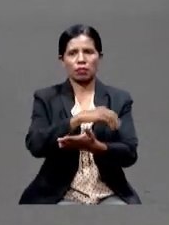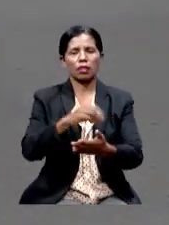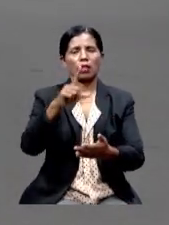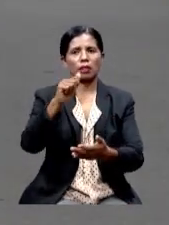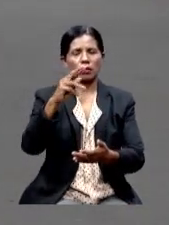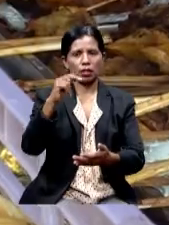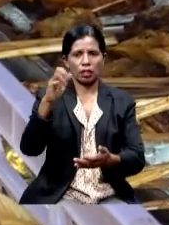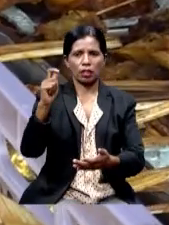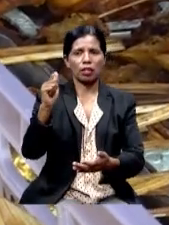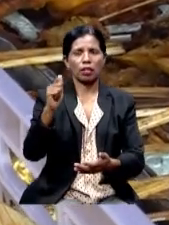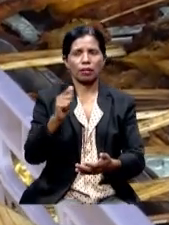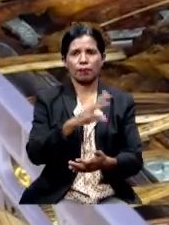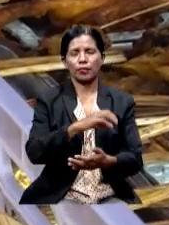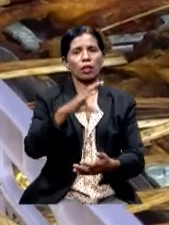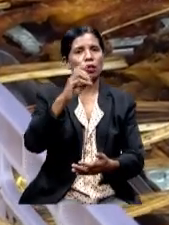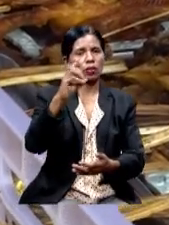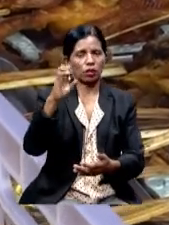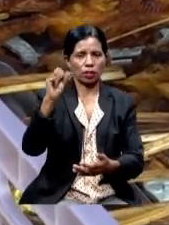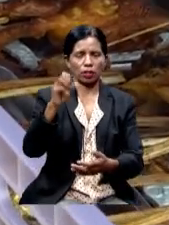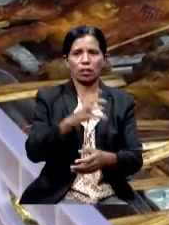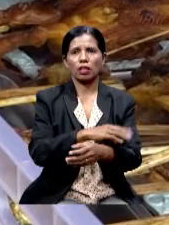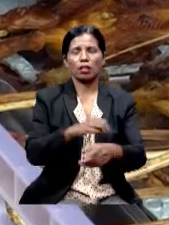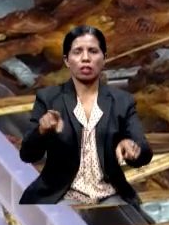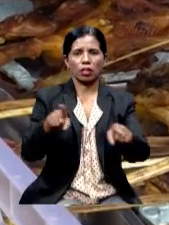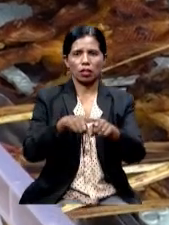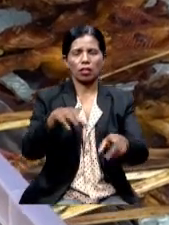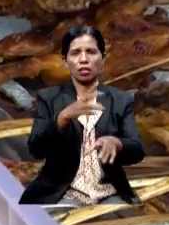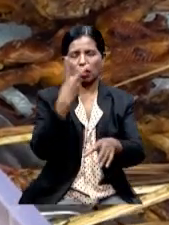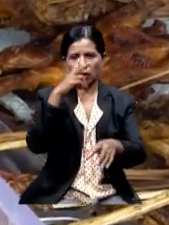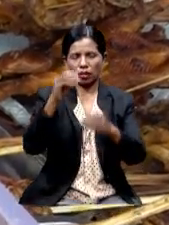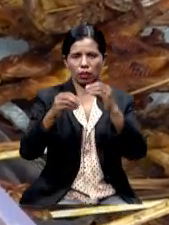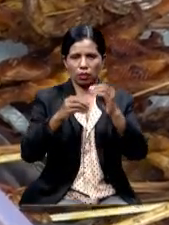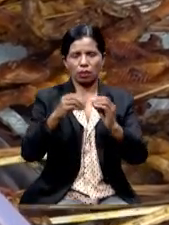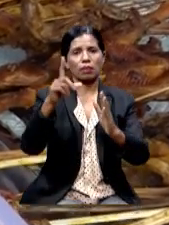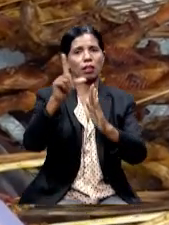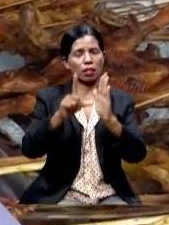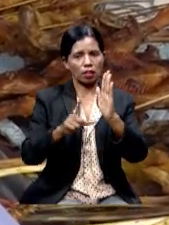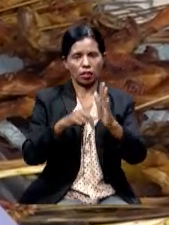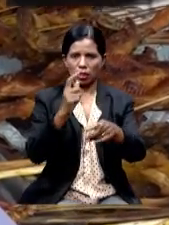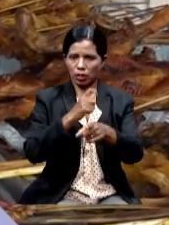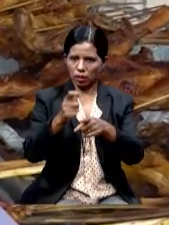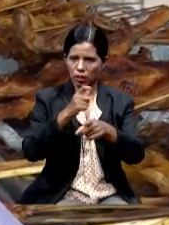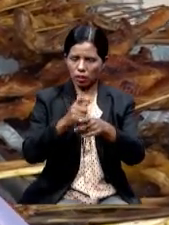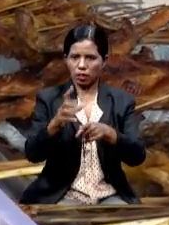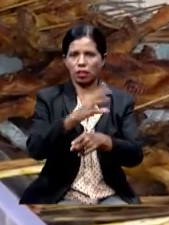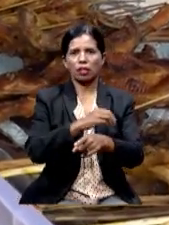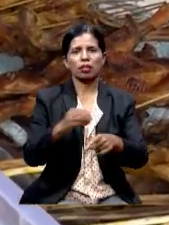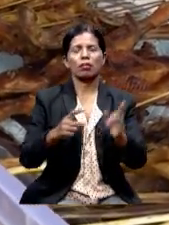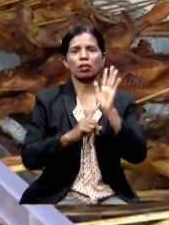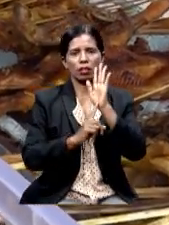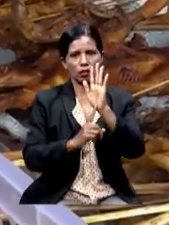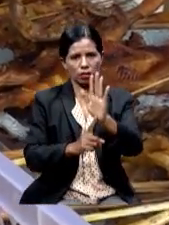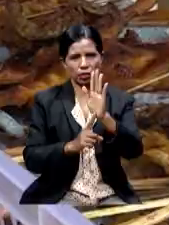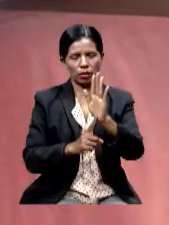Leste. Codex Alimentarius ne hanesan coleção ba padrão código prática diretrize no recomendação